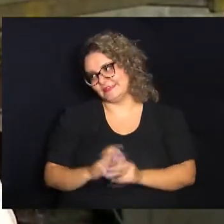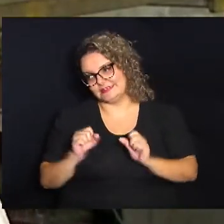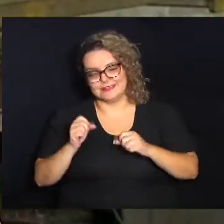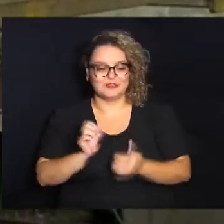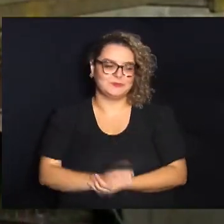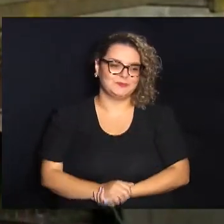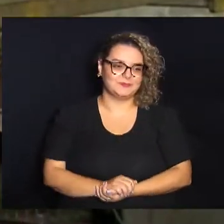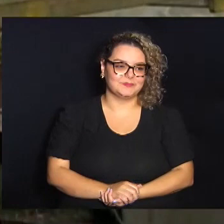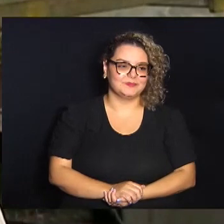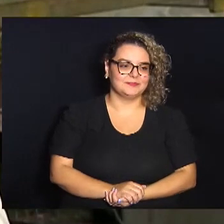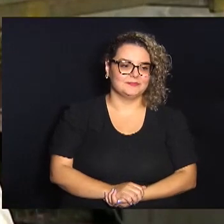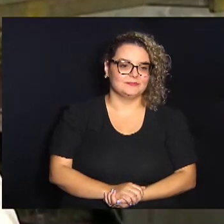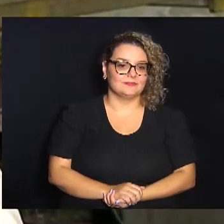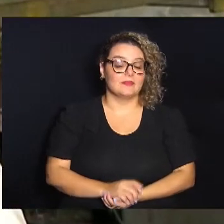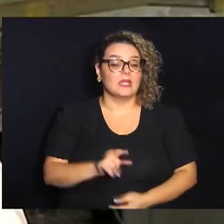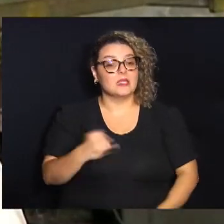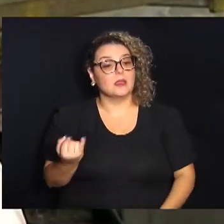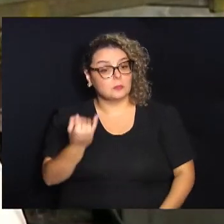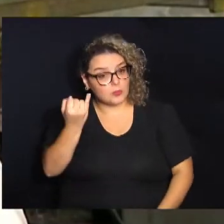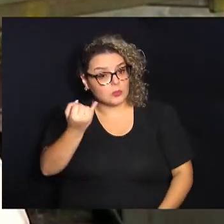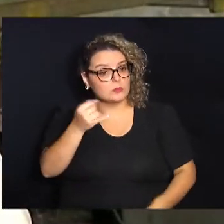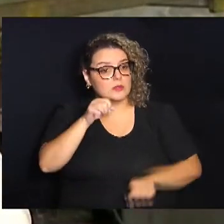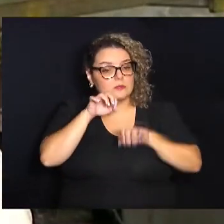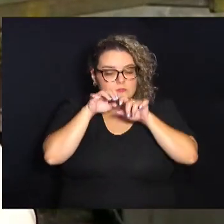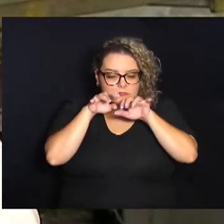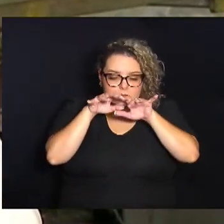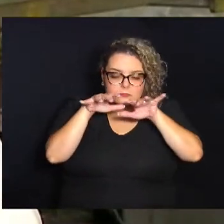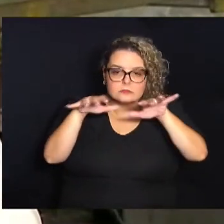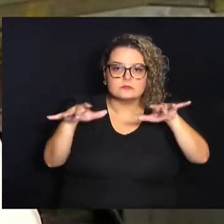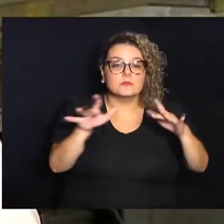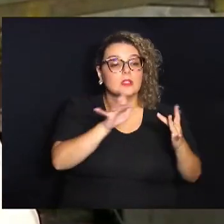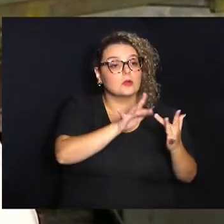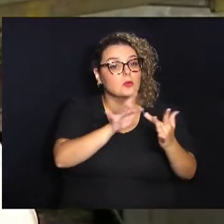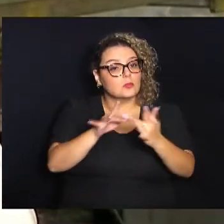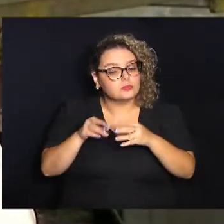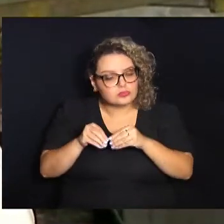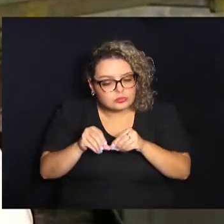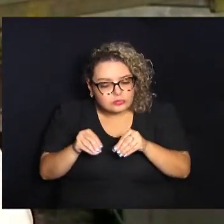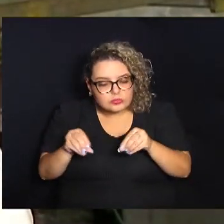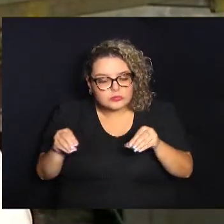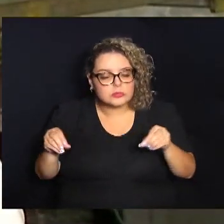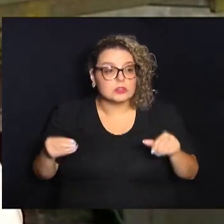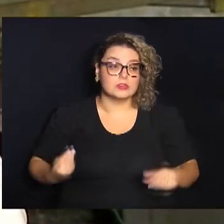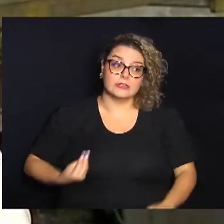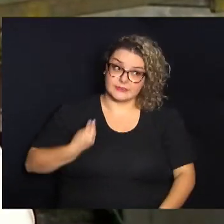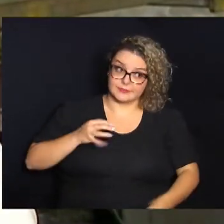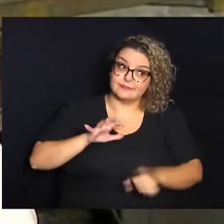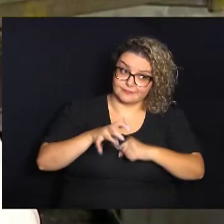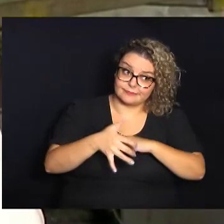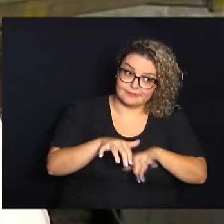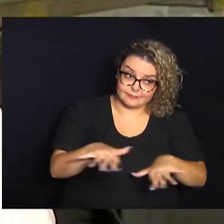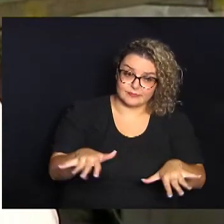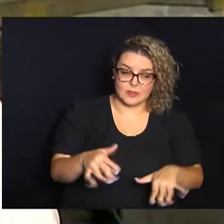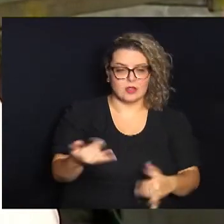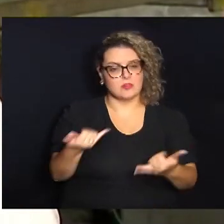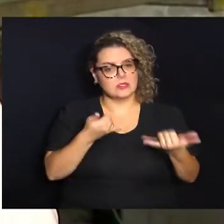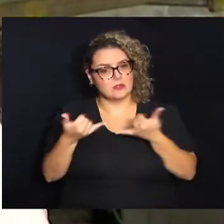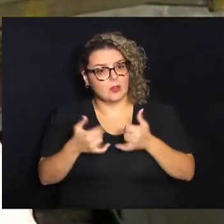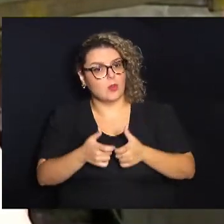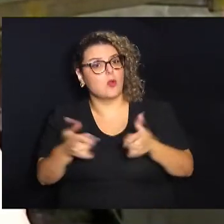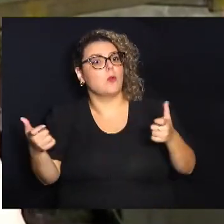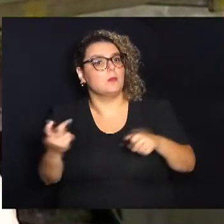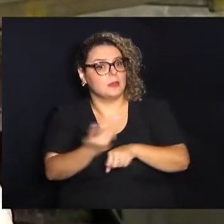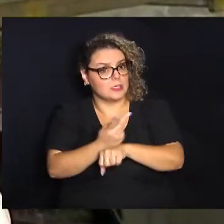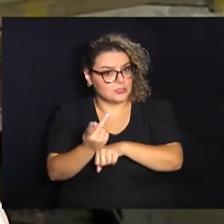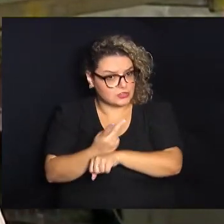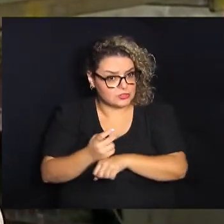E é tão importante essa questão do aroma, desse contato com a terra, que a gente viveu a pandemia, por exemplo, e você Sim. me disse que aumentou a procura